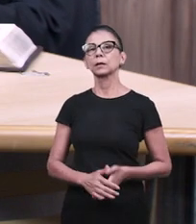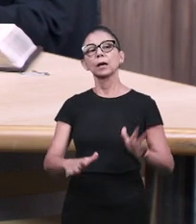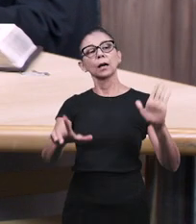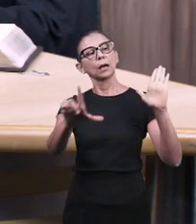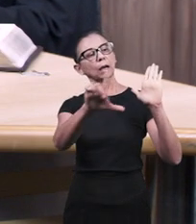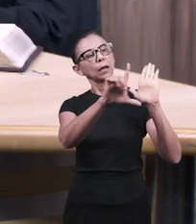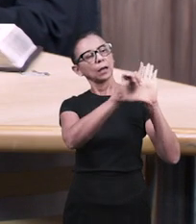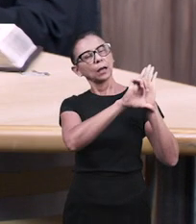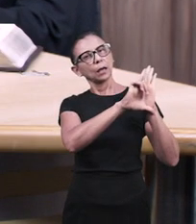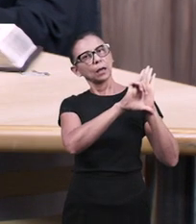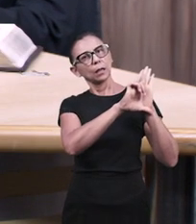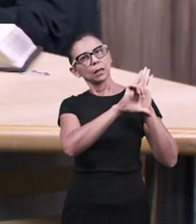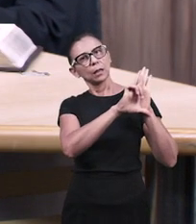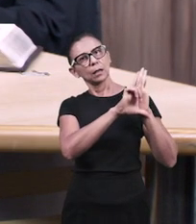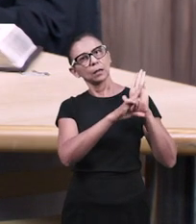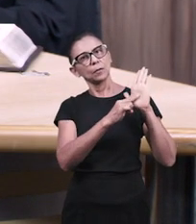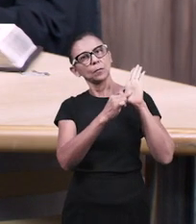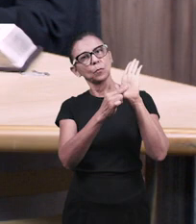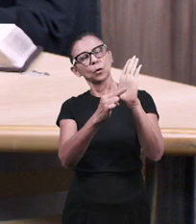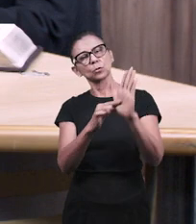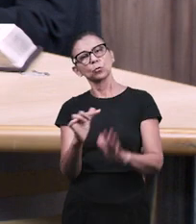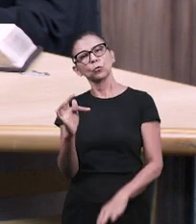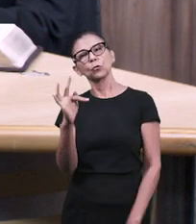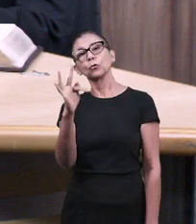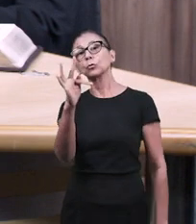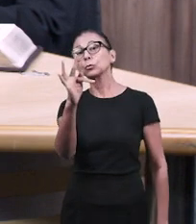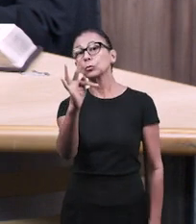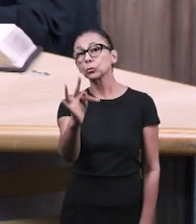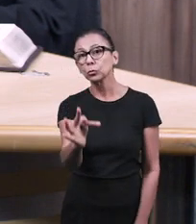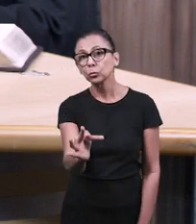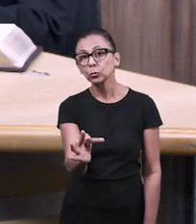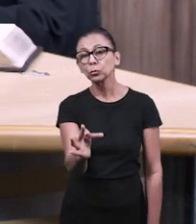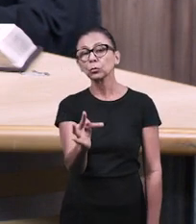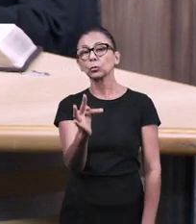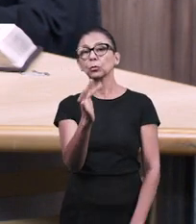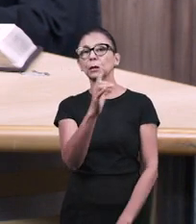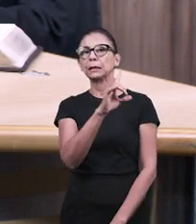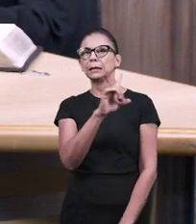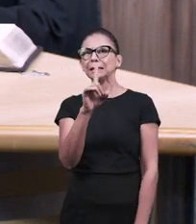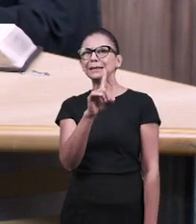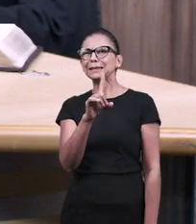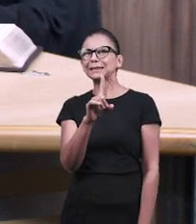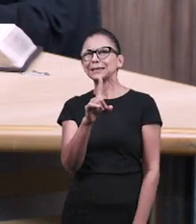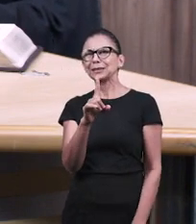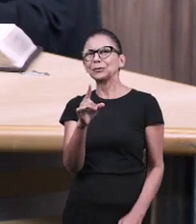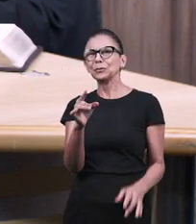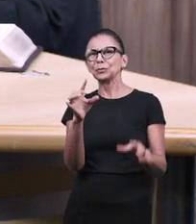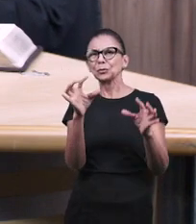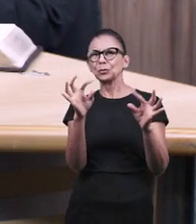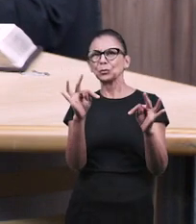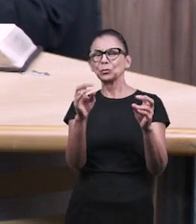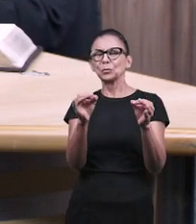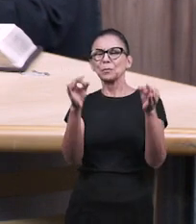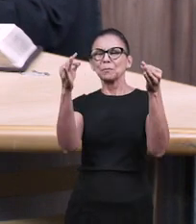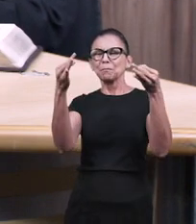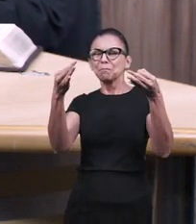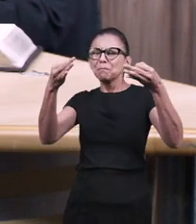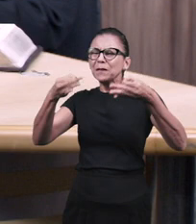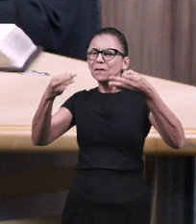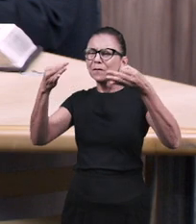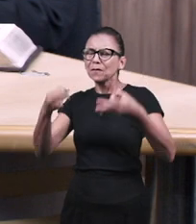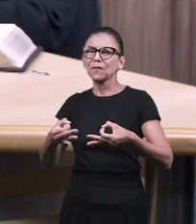tendo a lei a sombra dos bens futuros e não a imagem exata das coisas, nunca pelos